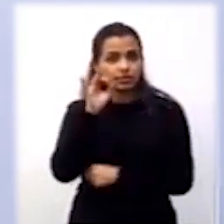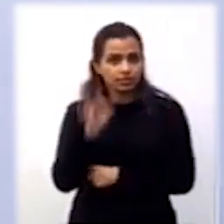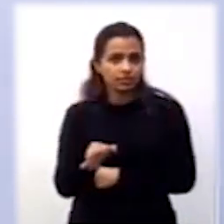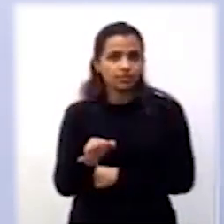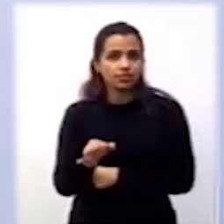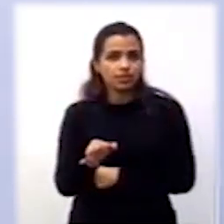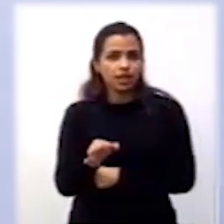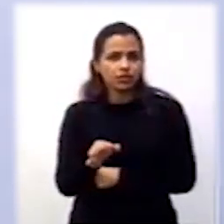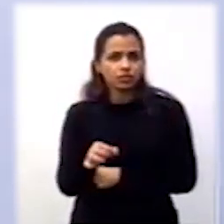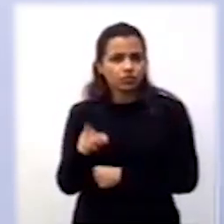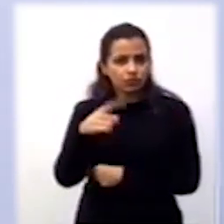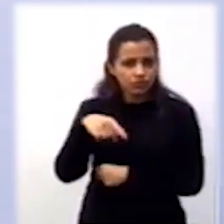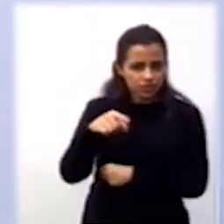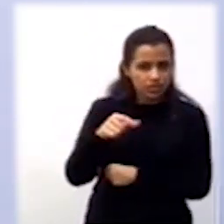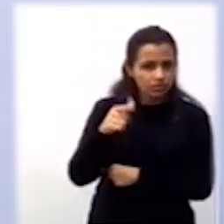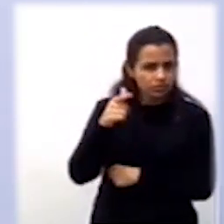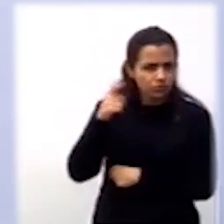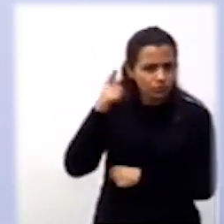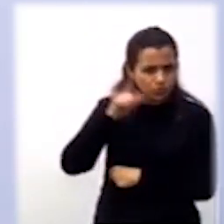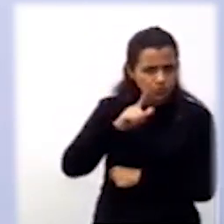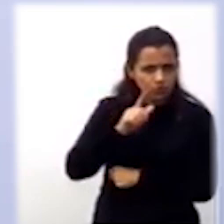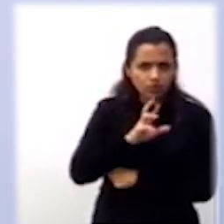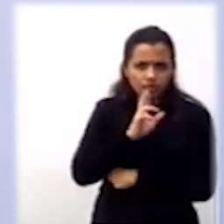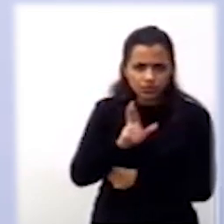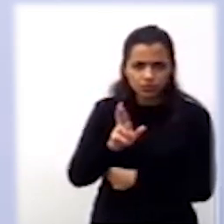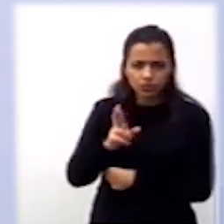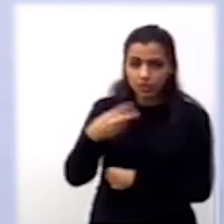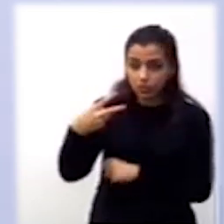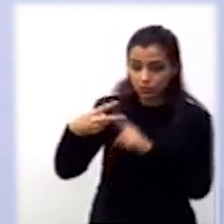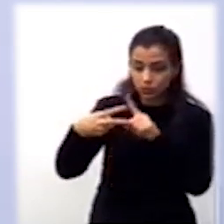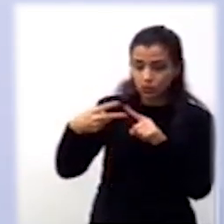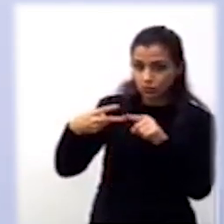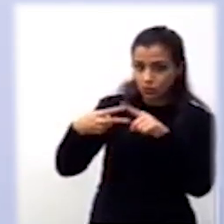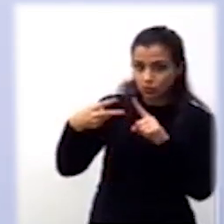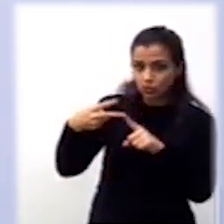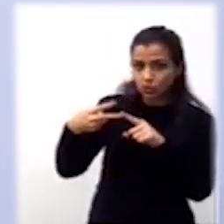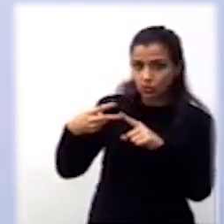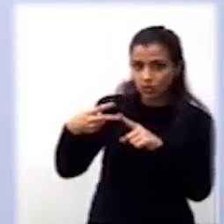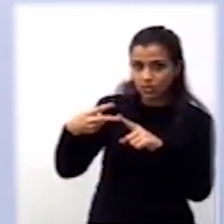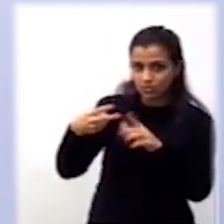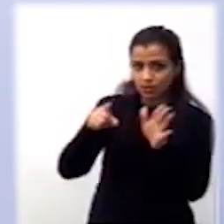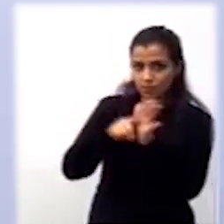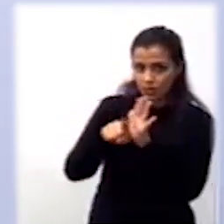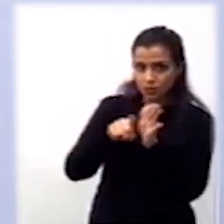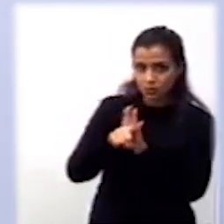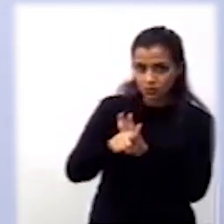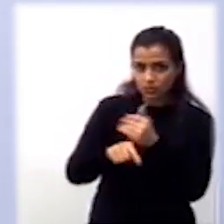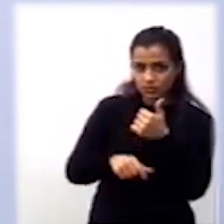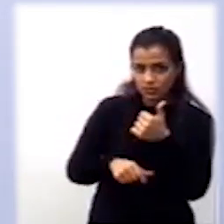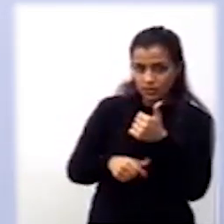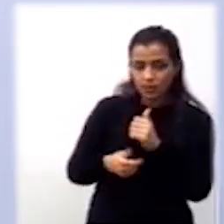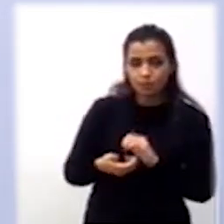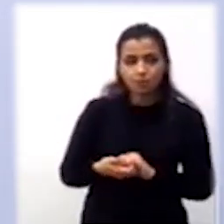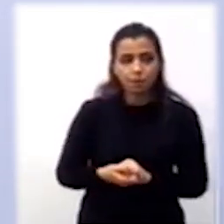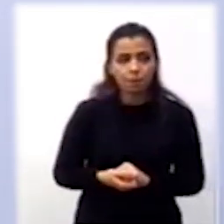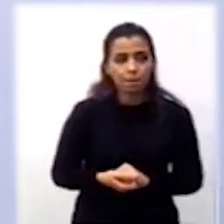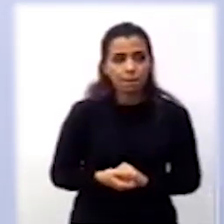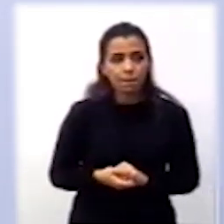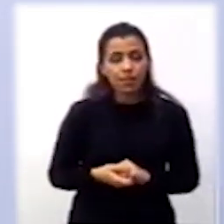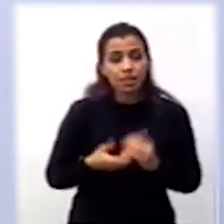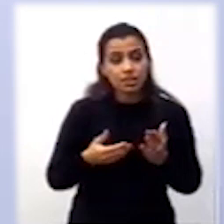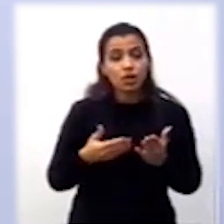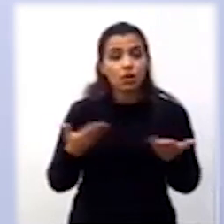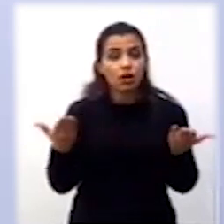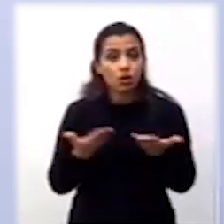já deu para resolver 2 questões, mas eu quero ir além. A gente já mostrou um pouco a estrutura, como seria do SARS-CoV-2, tá? E a gente vai